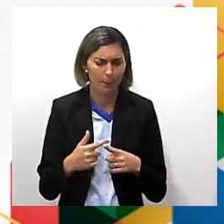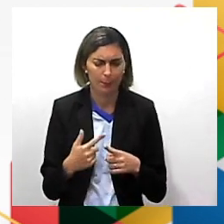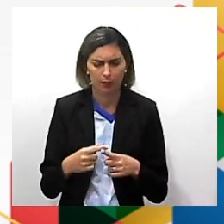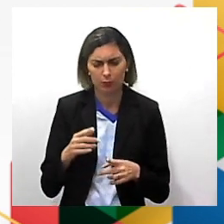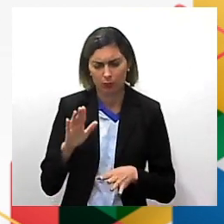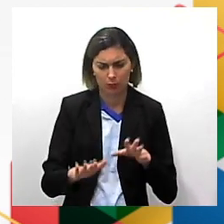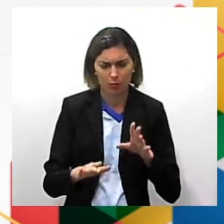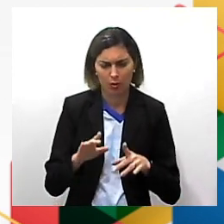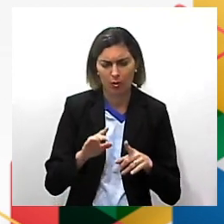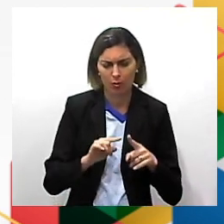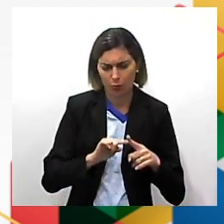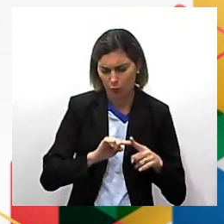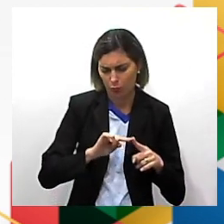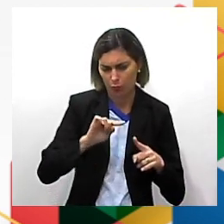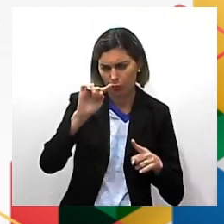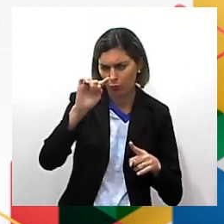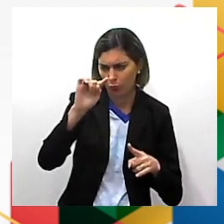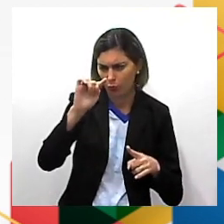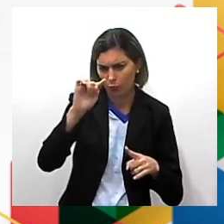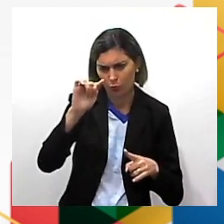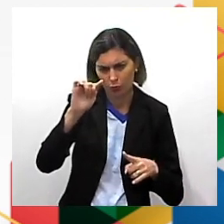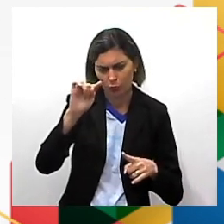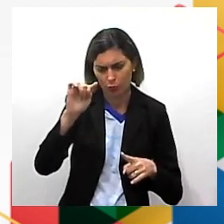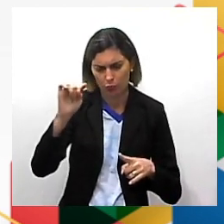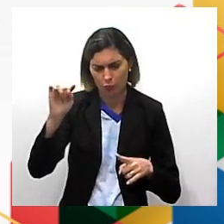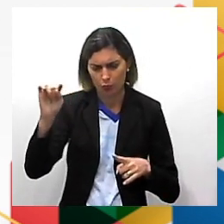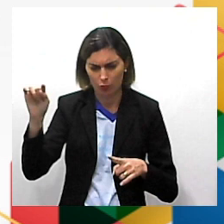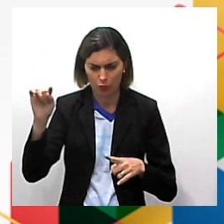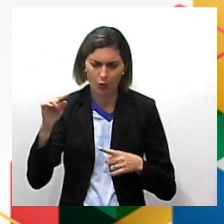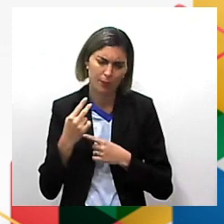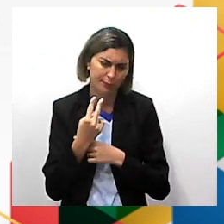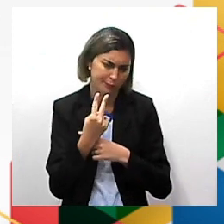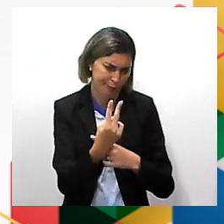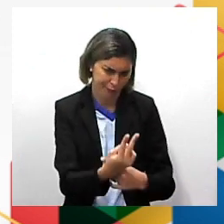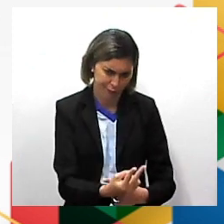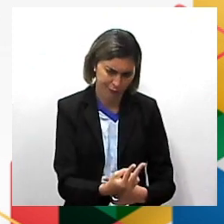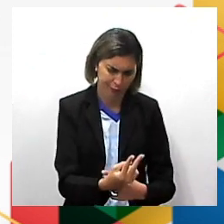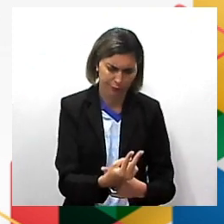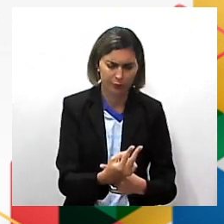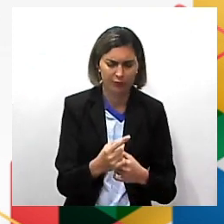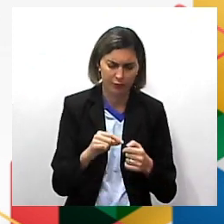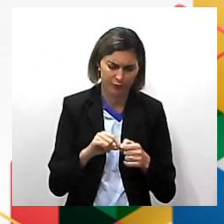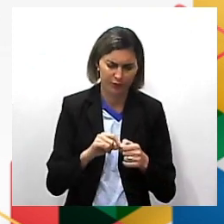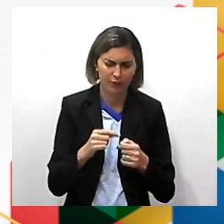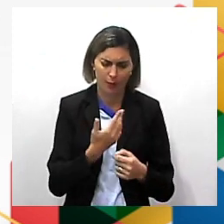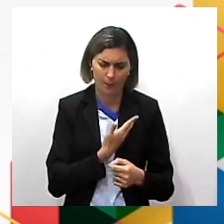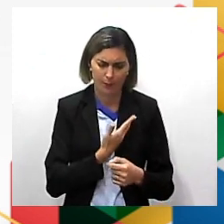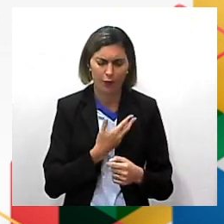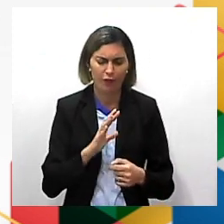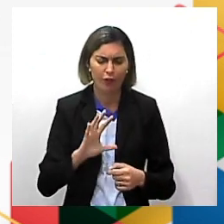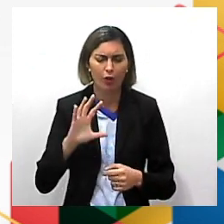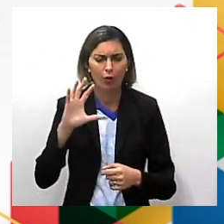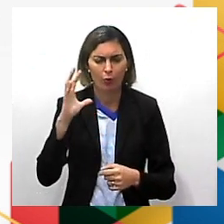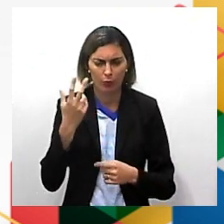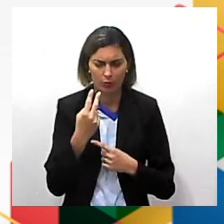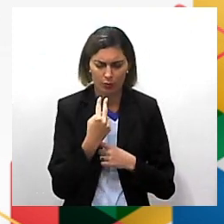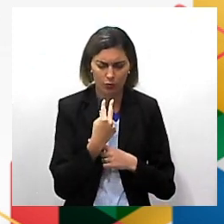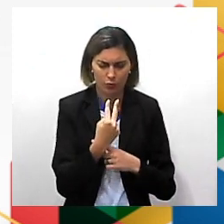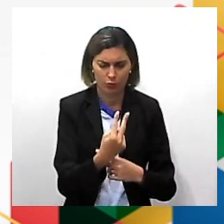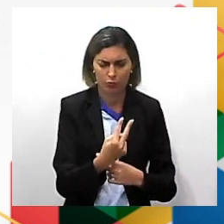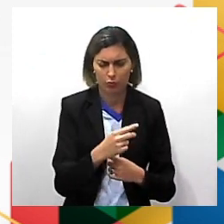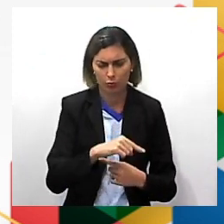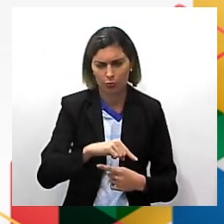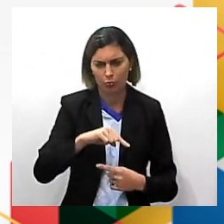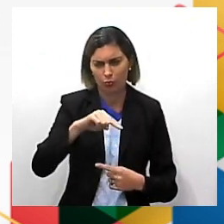certo momento do nosso financiamento ou do empréstimo que aconteceu ali entre os amigos, vai acontecer um valor